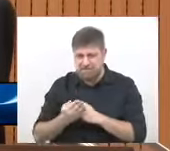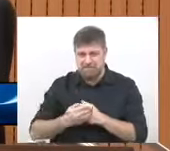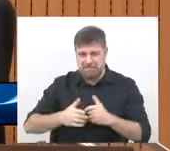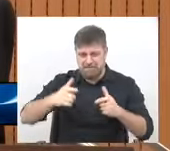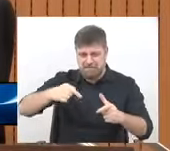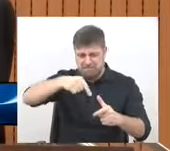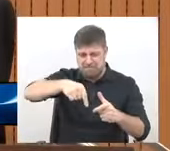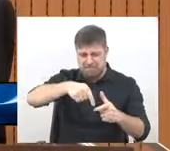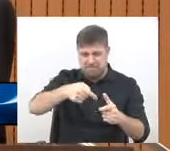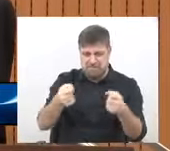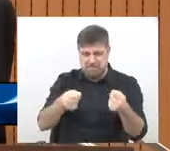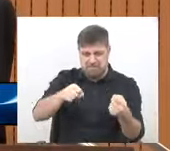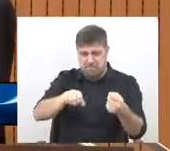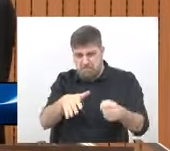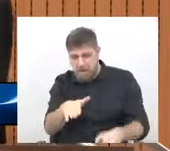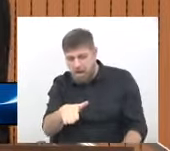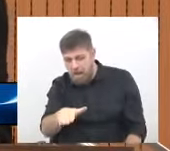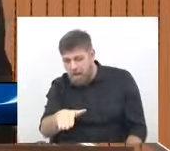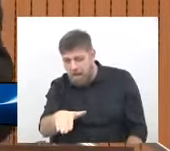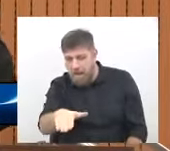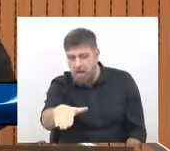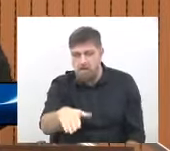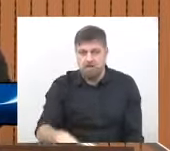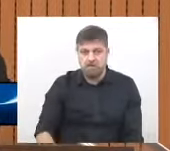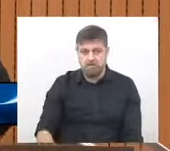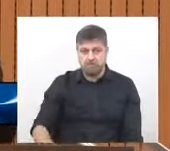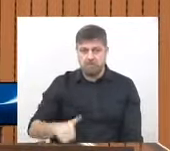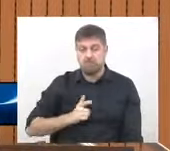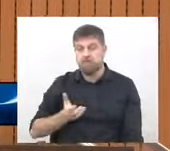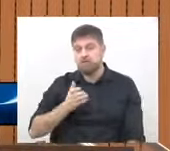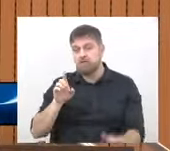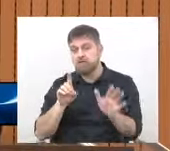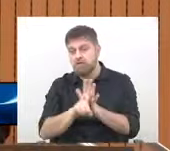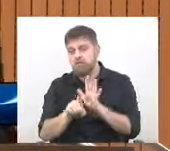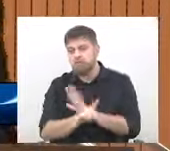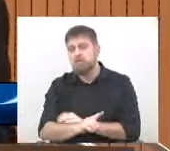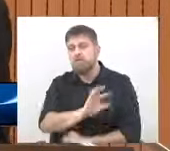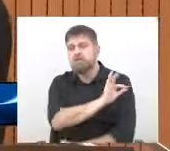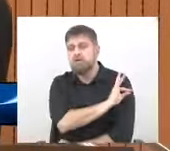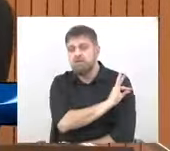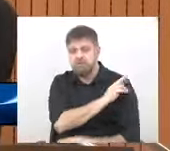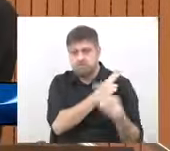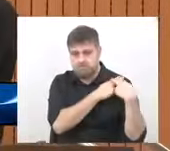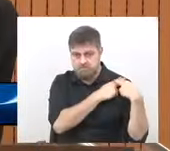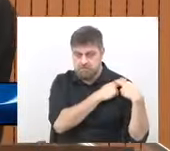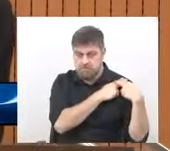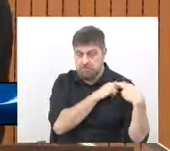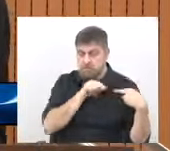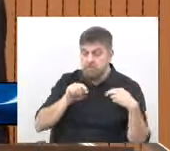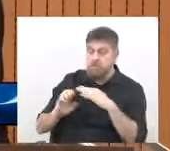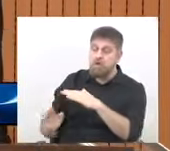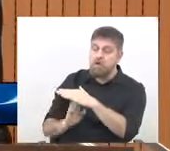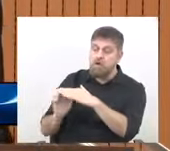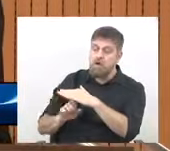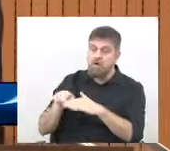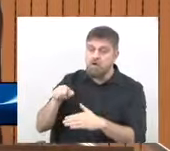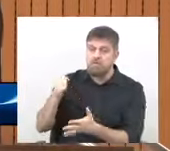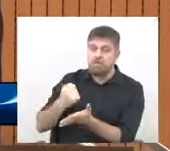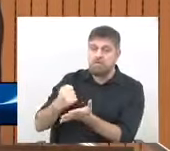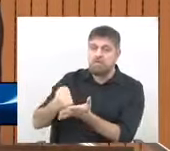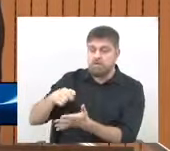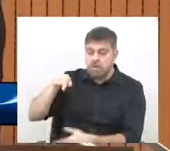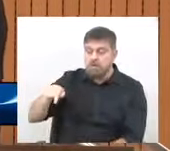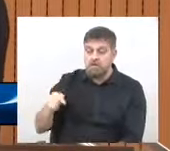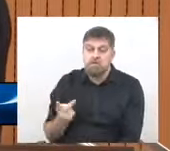enorme. Agora, eu queria saber se a responsabilidade é da prefeitura ou se é da empresa que foi contratada